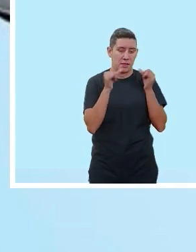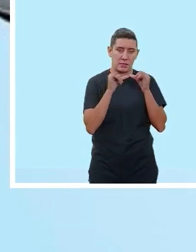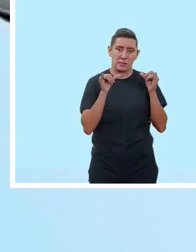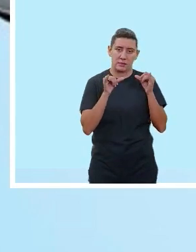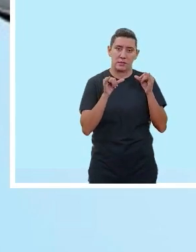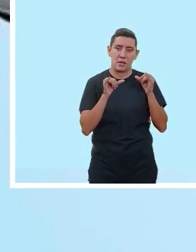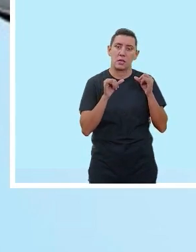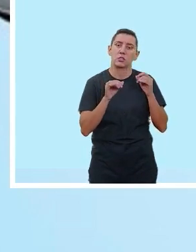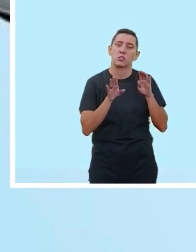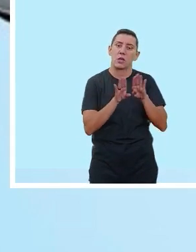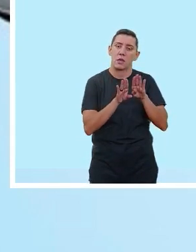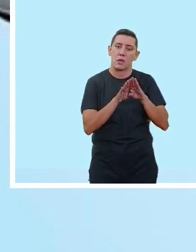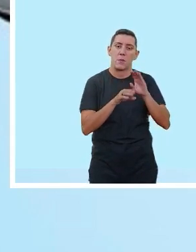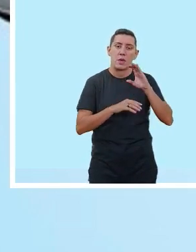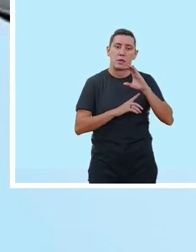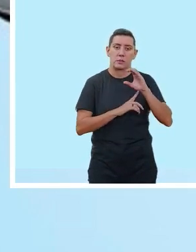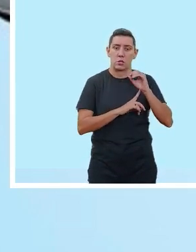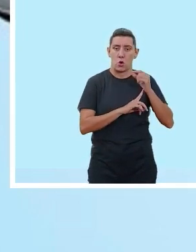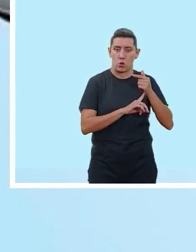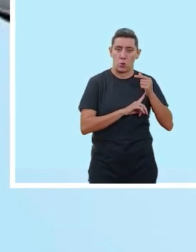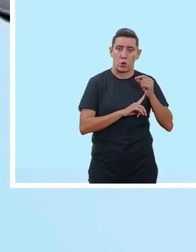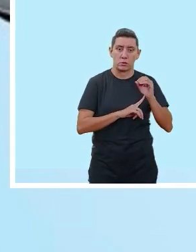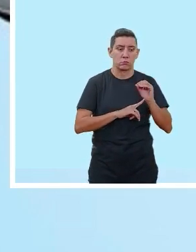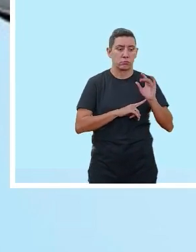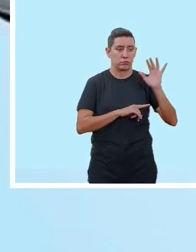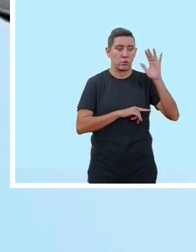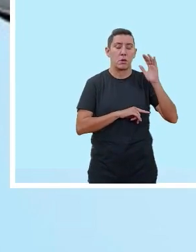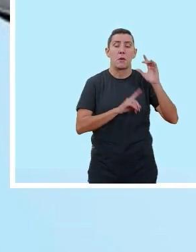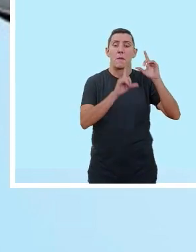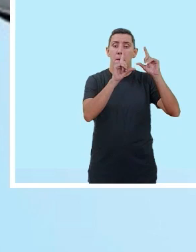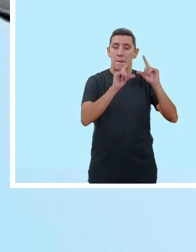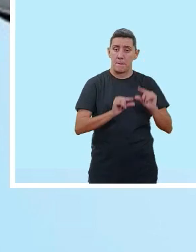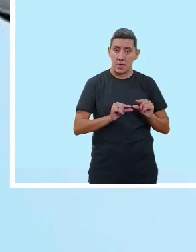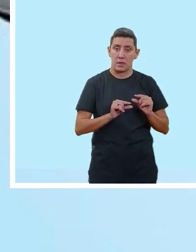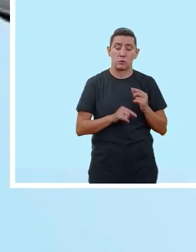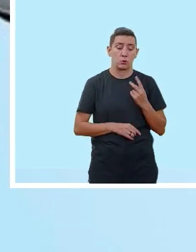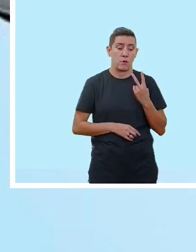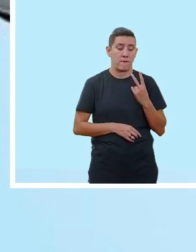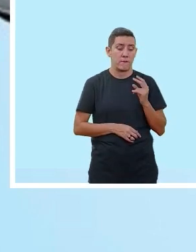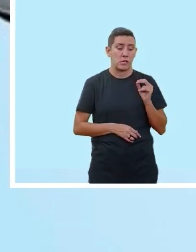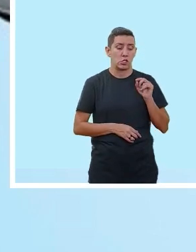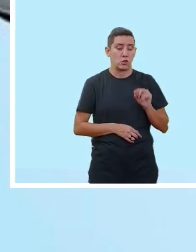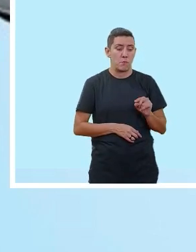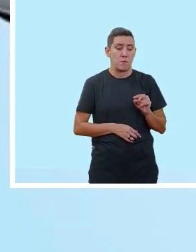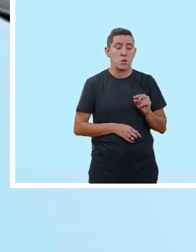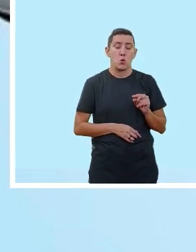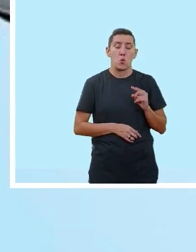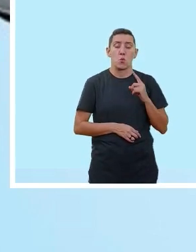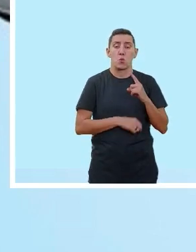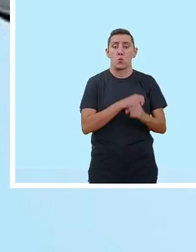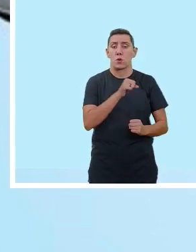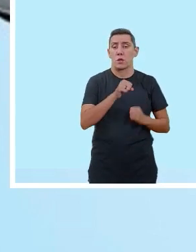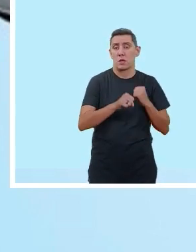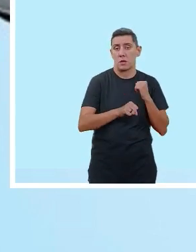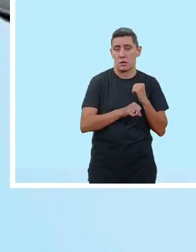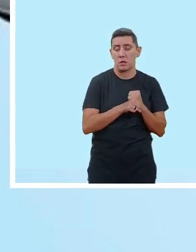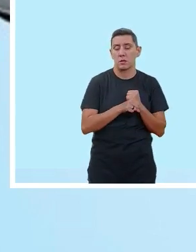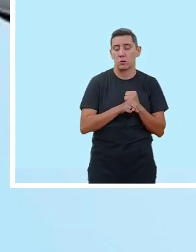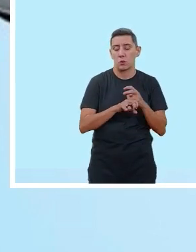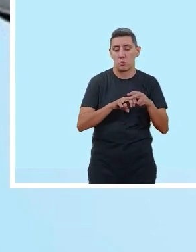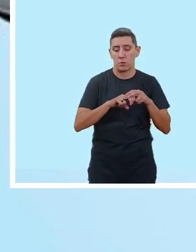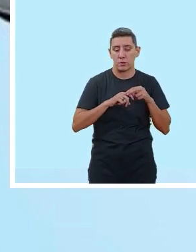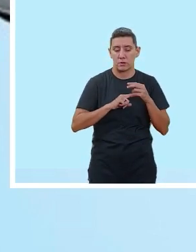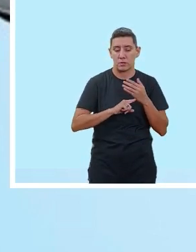redução em torno de 20 mil quilos ano de emissão de gás carbono em função dessa migração de